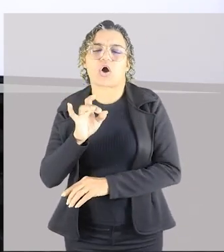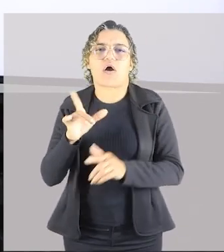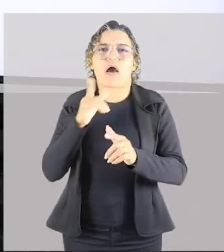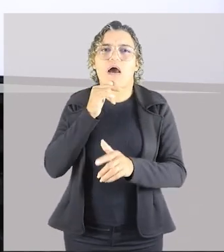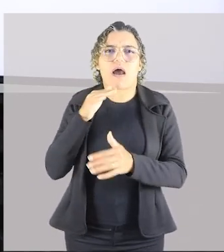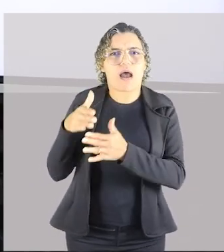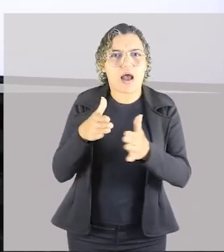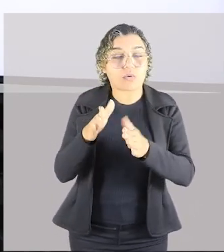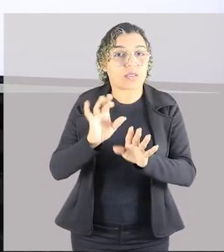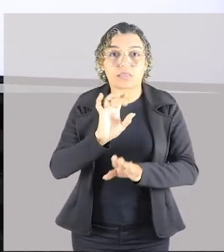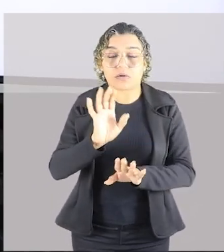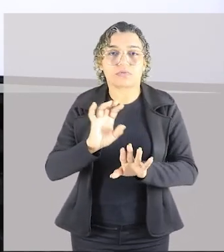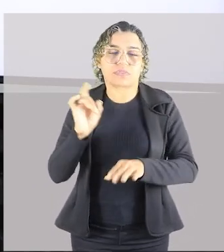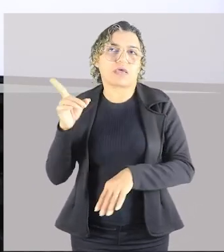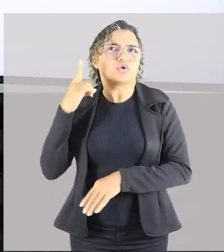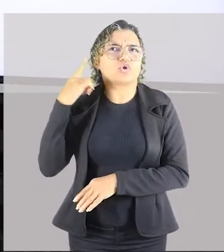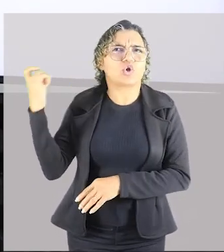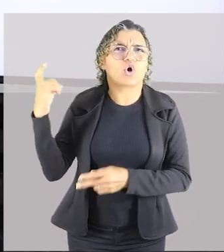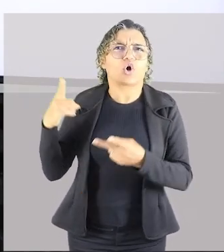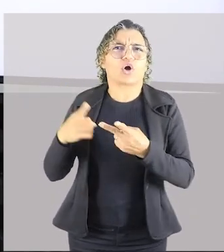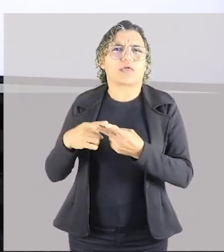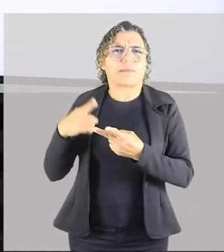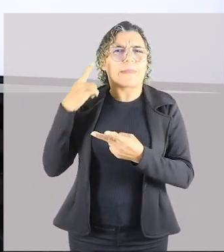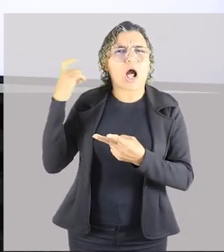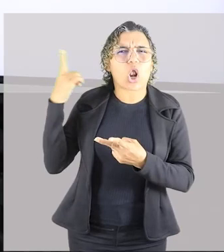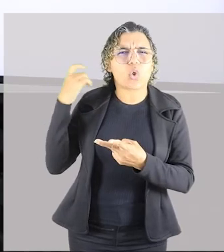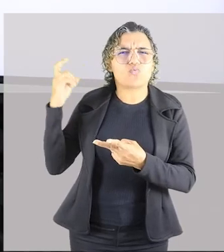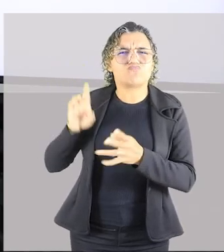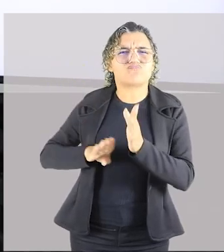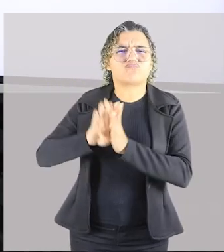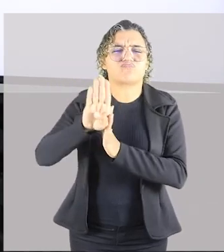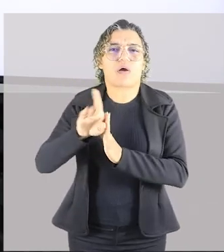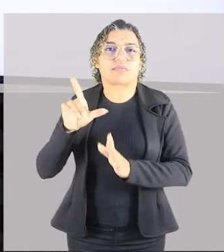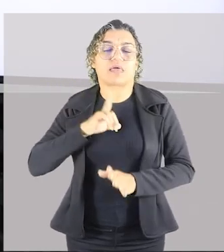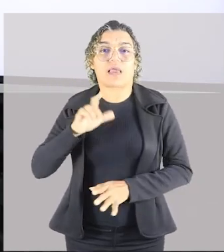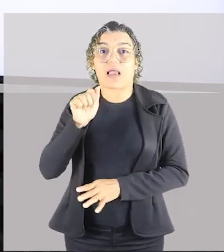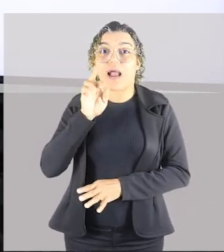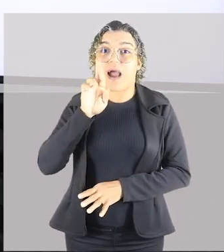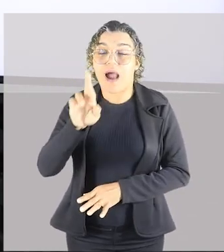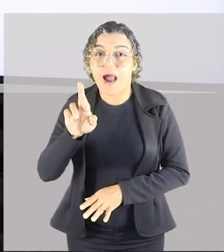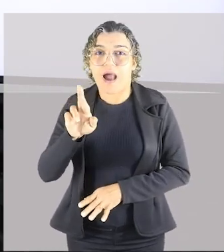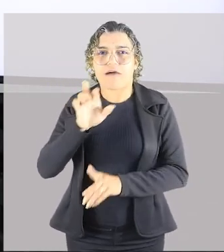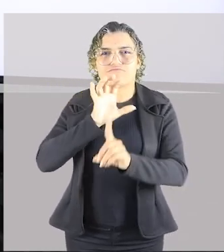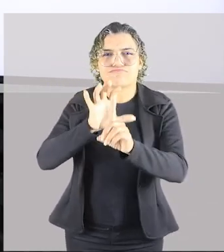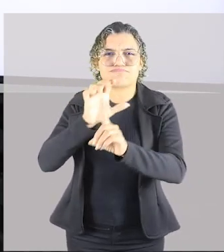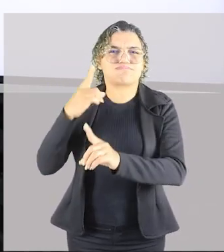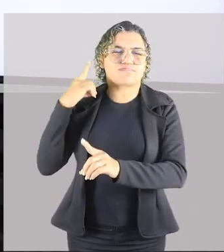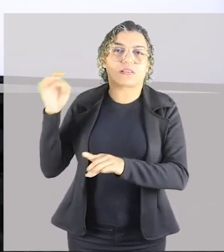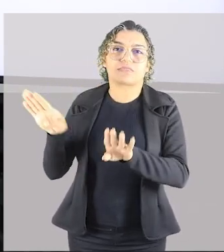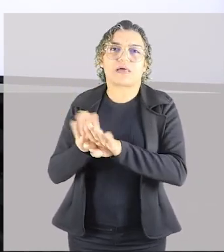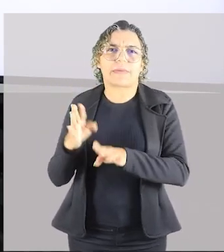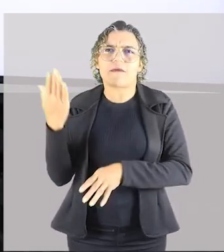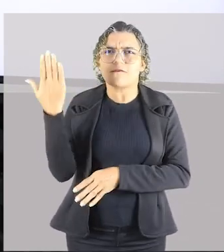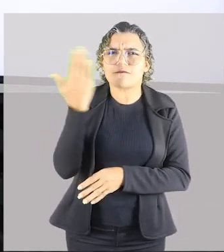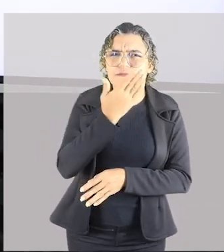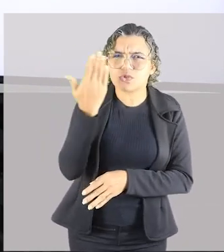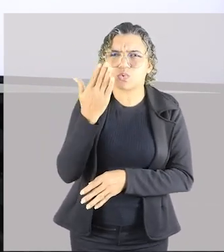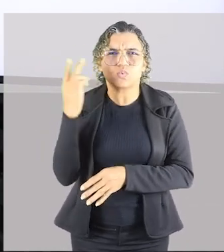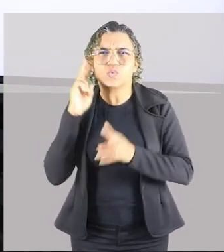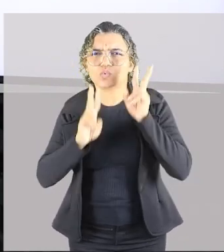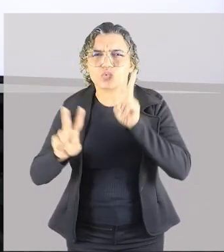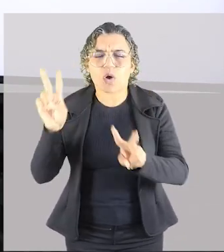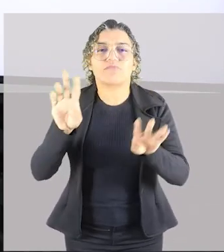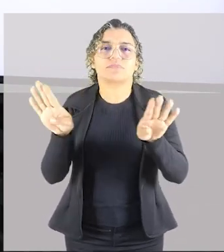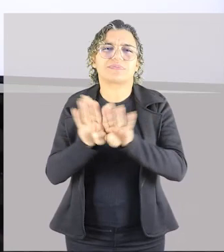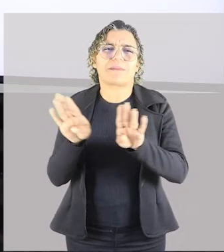d'água, mas tu tem poluição sonora, barulho, tu tem, por exemplo, a poluição do ar, a própria poluição visual, e tu tem uma série